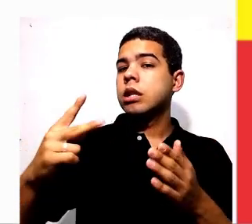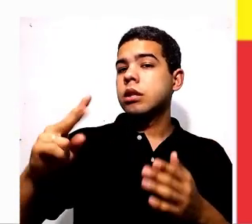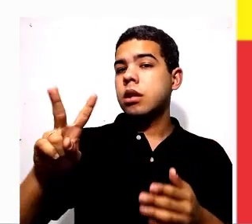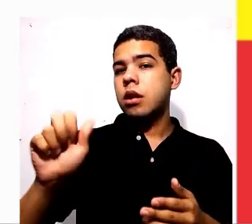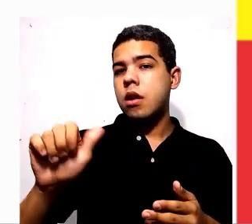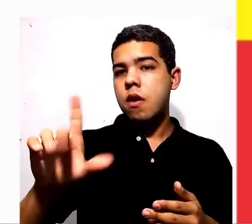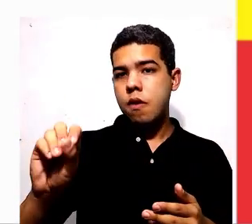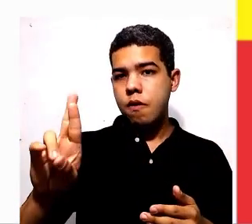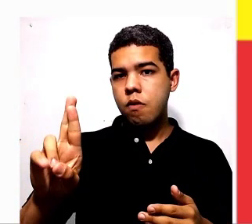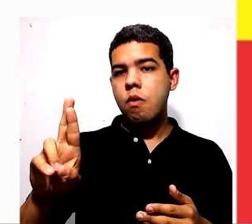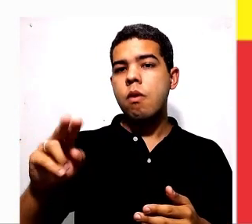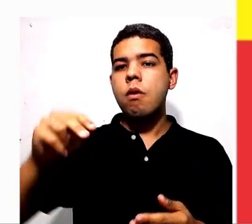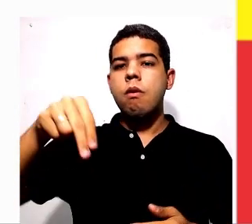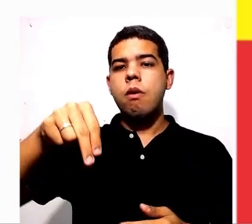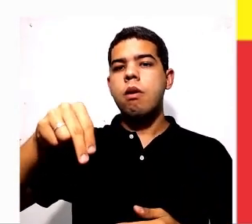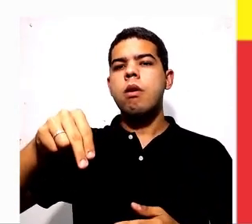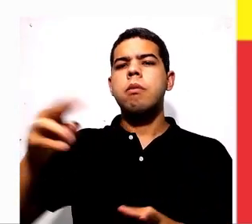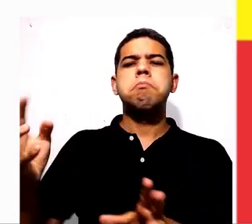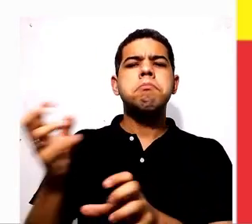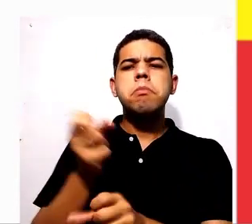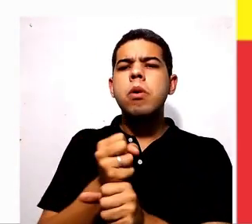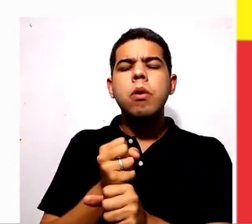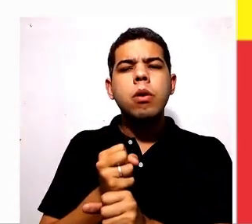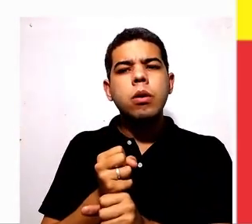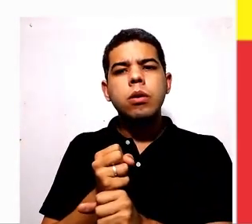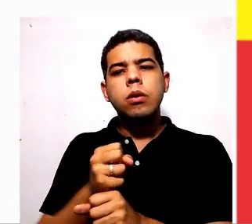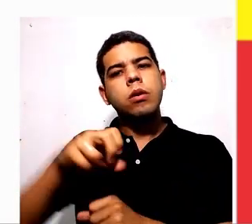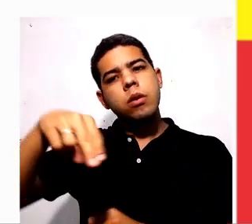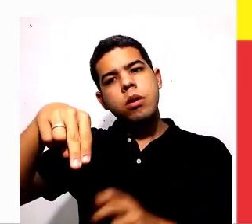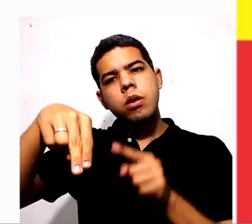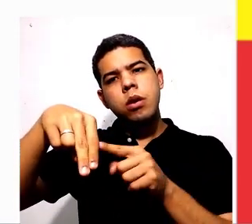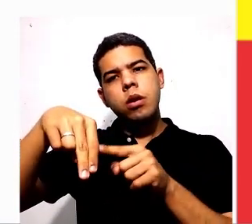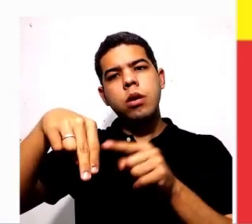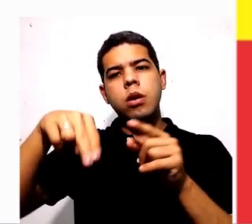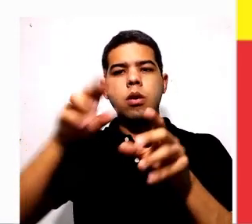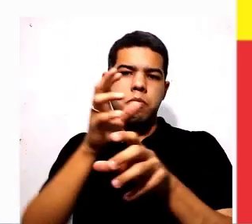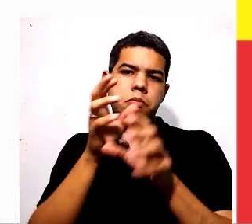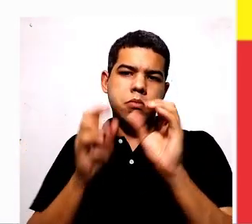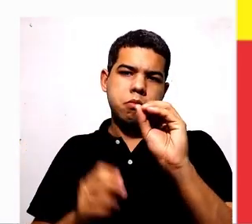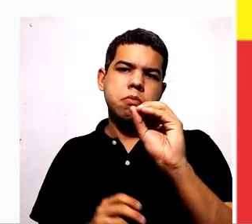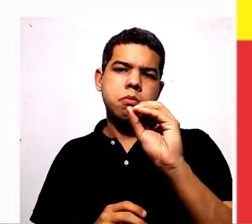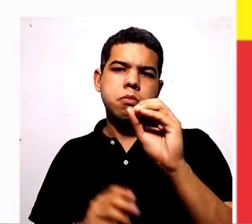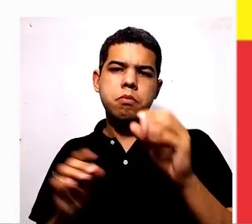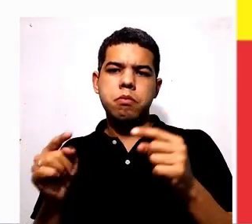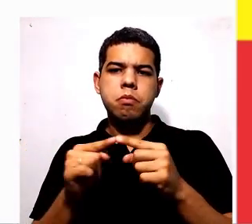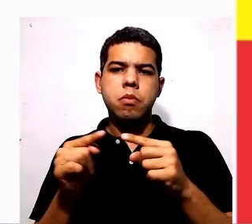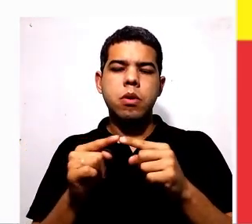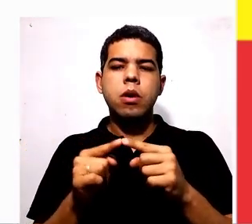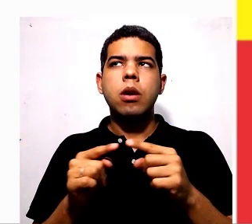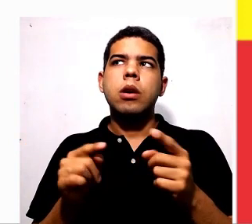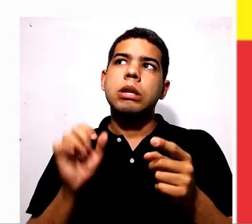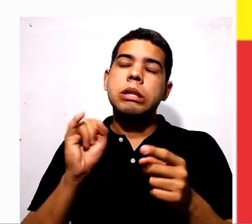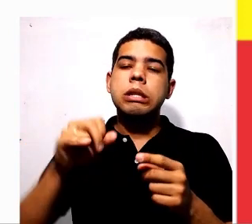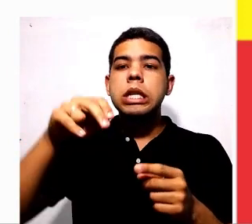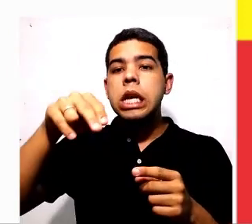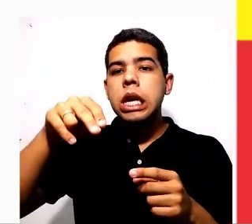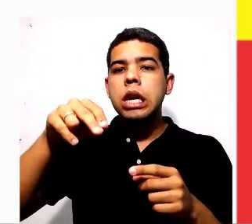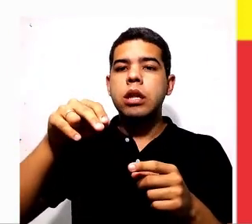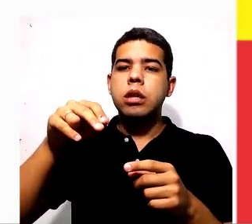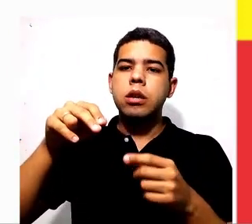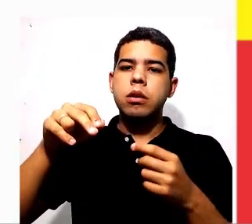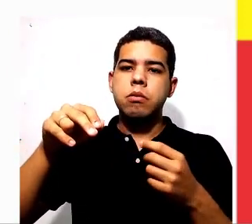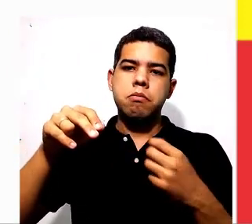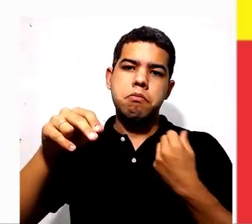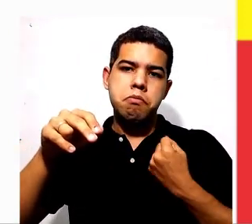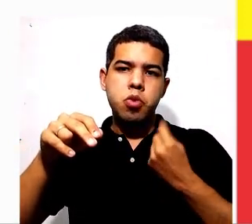n. O valor de n é quanto? Você viu que se n for igual a 0, o valor de n é 0. Se n for igual a 1, o valor de n é 1.